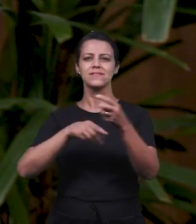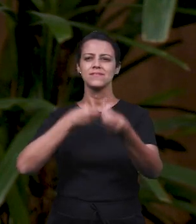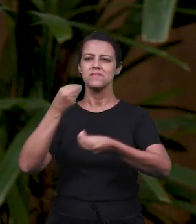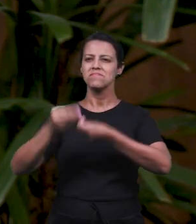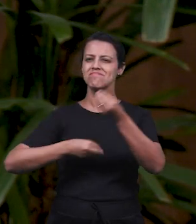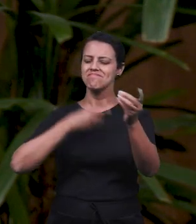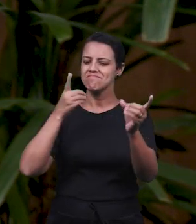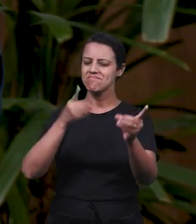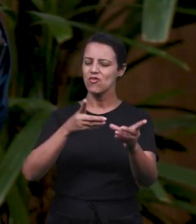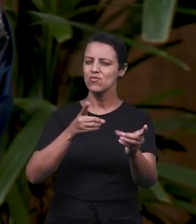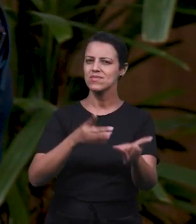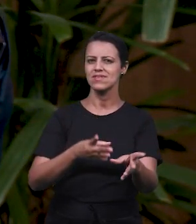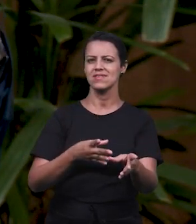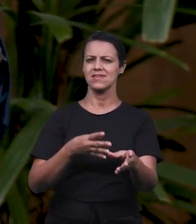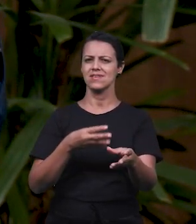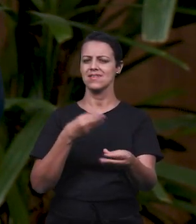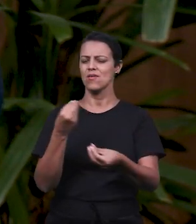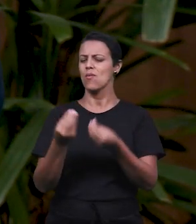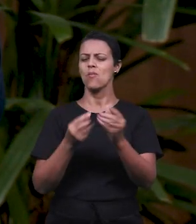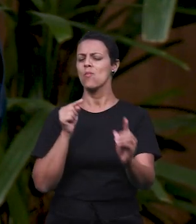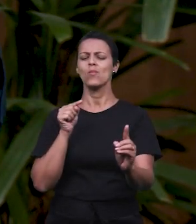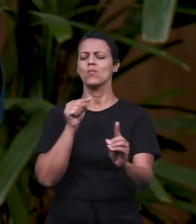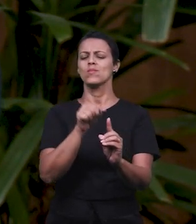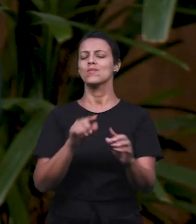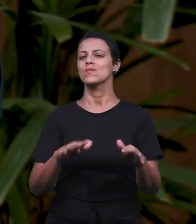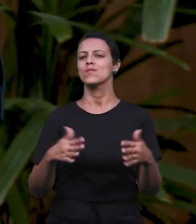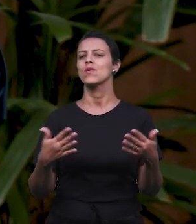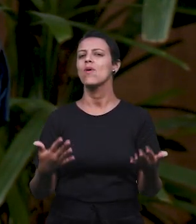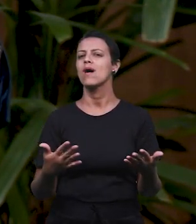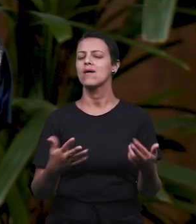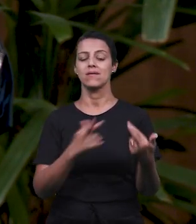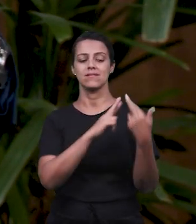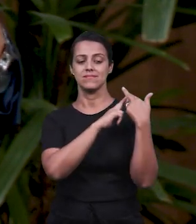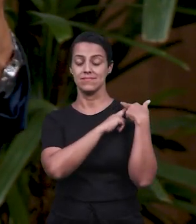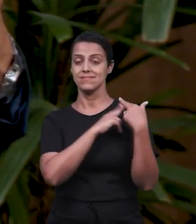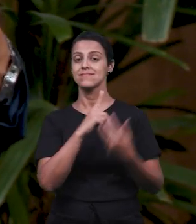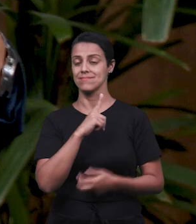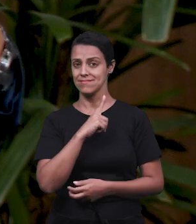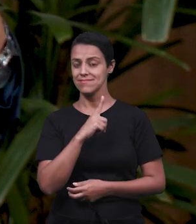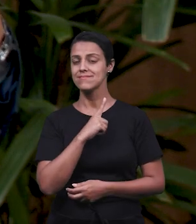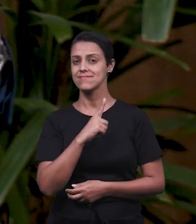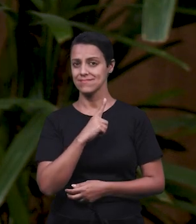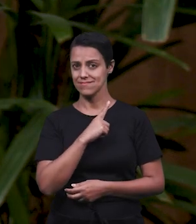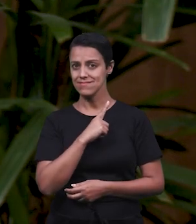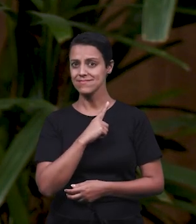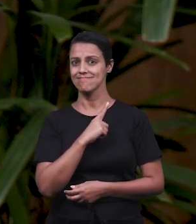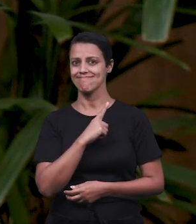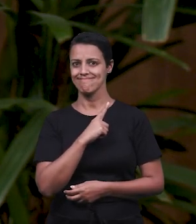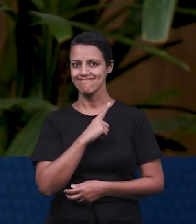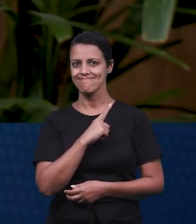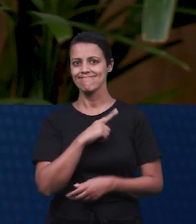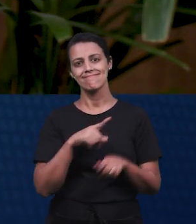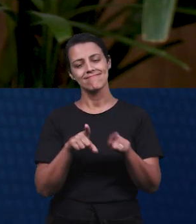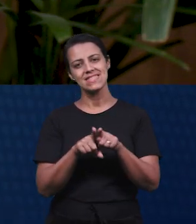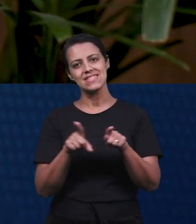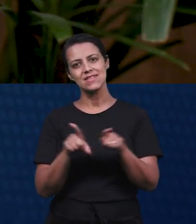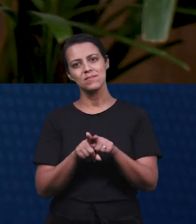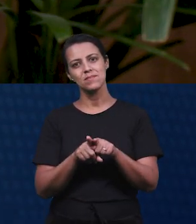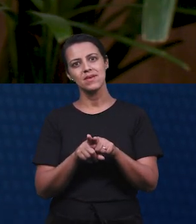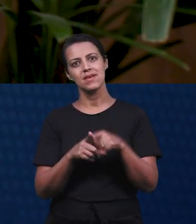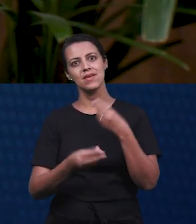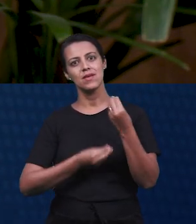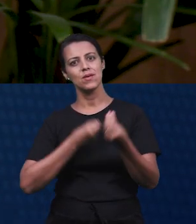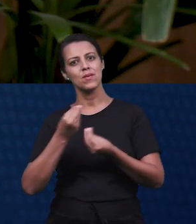nossos objetivos, a nossa responsabilidade social, bem como a nossa responsabilidade com o meio ambiente